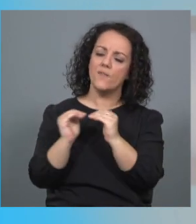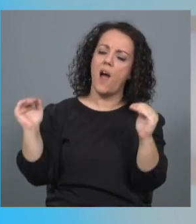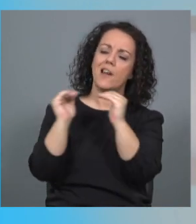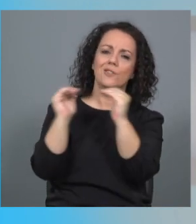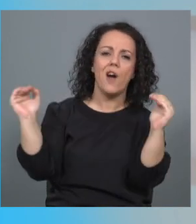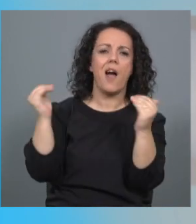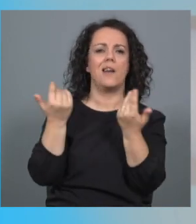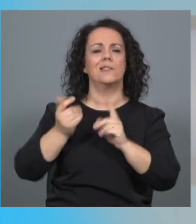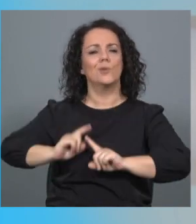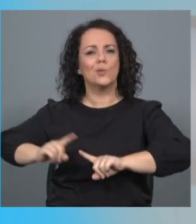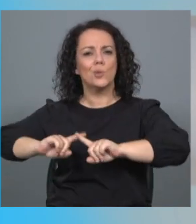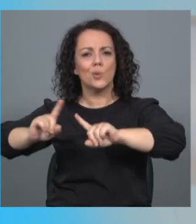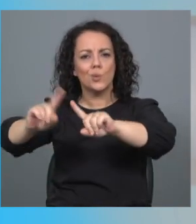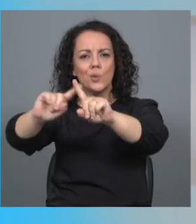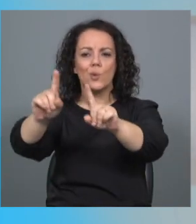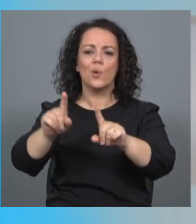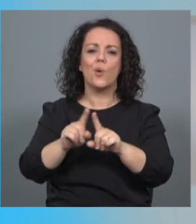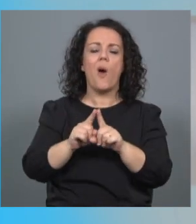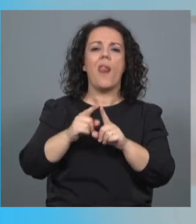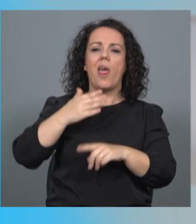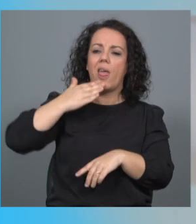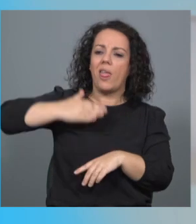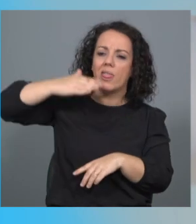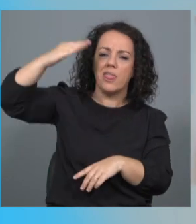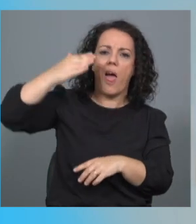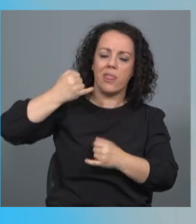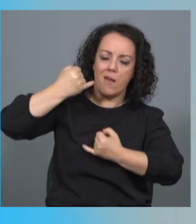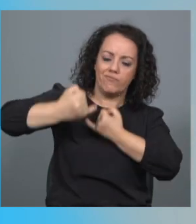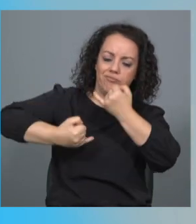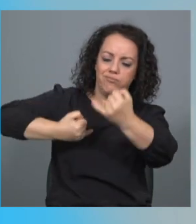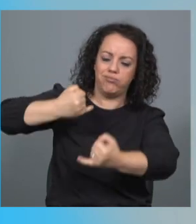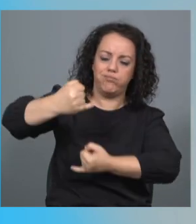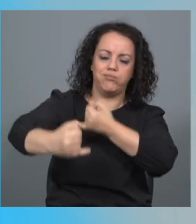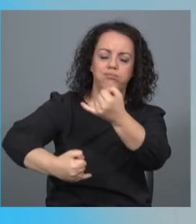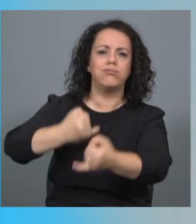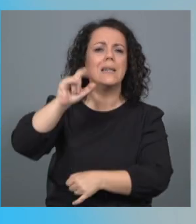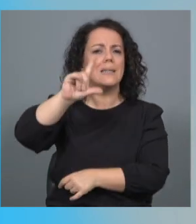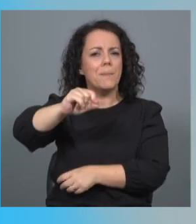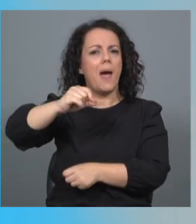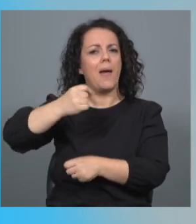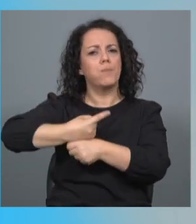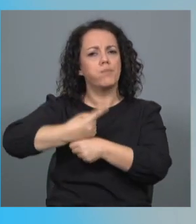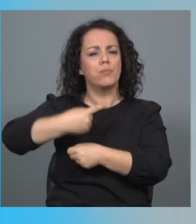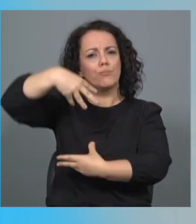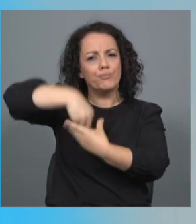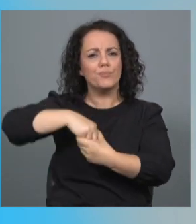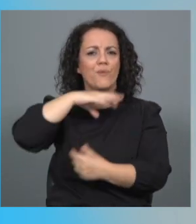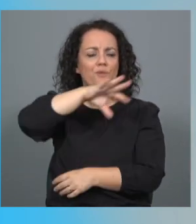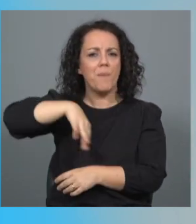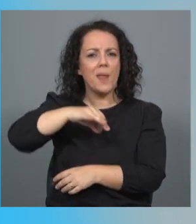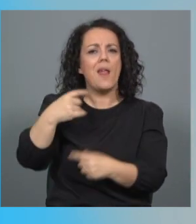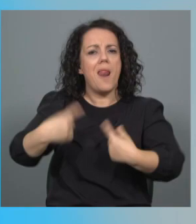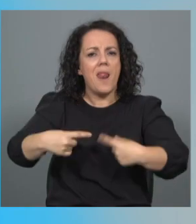que vai atravessando várias gerações, não é? E mesmo no núcleo familiar cruzam-se